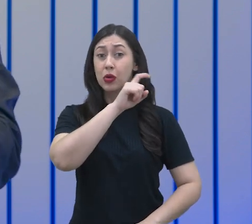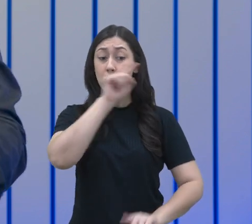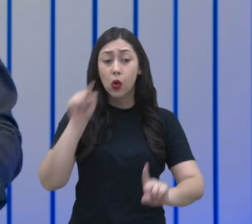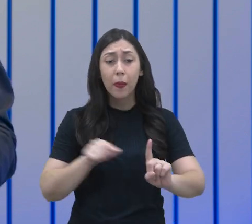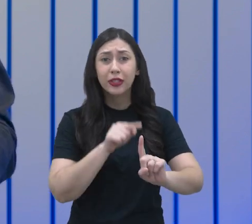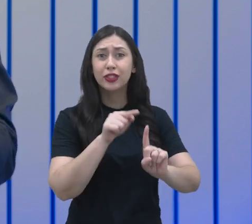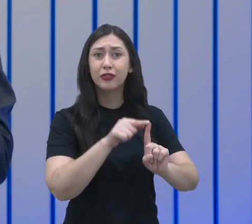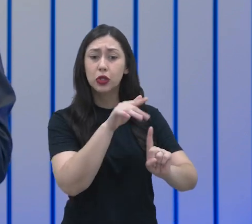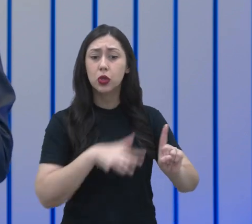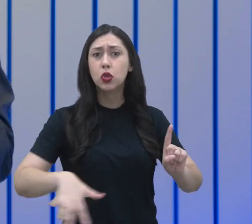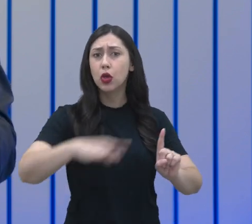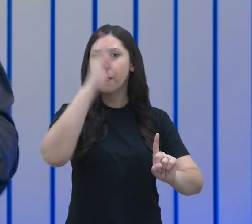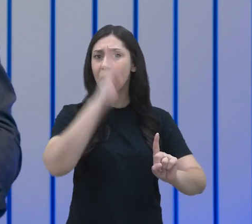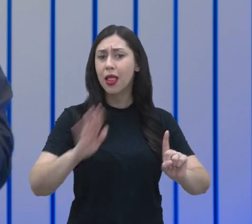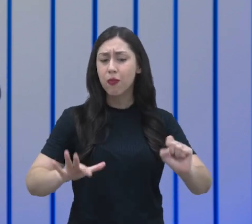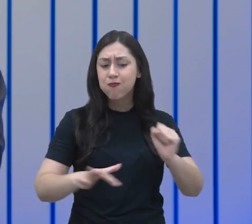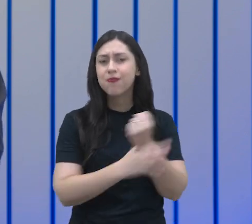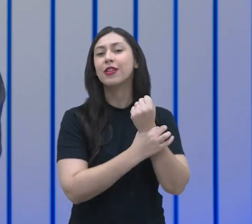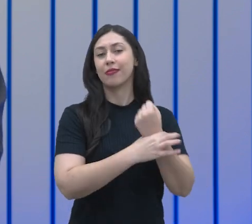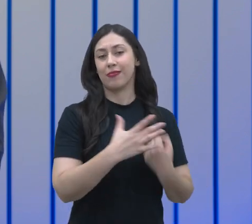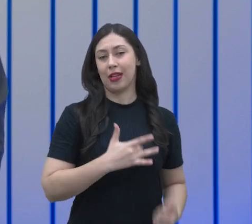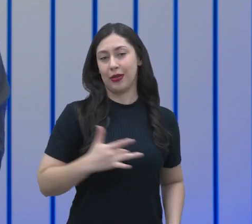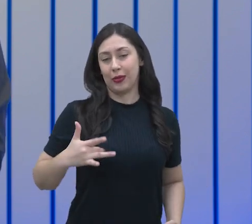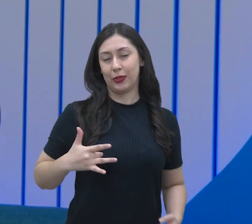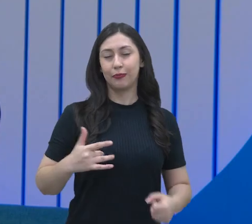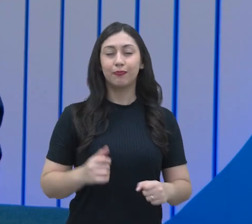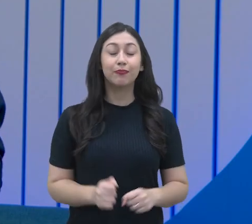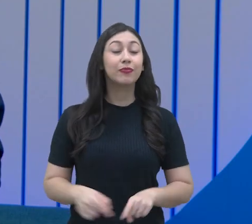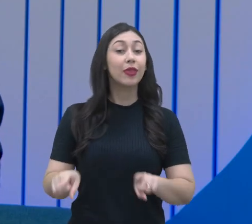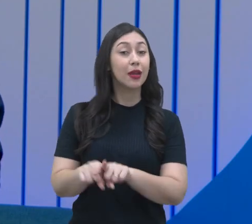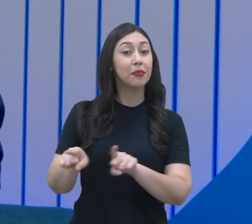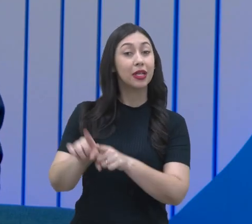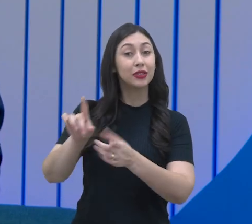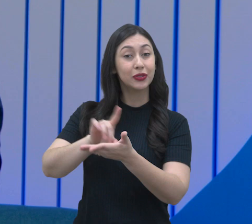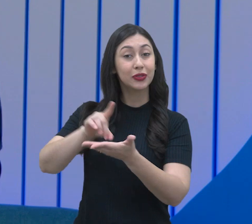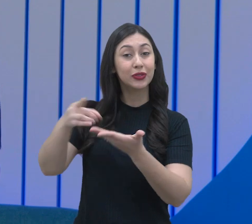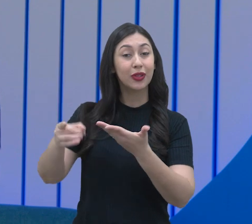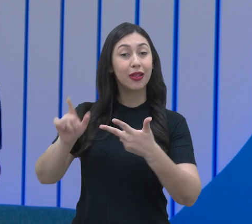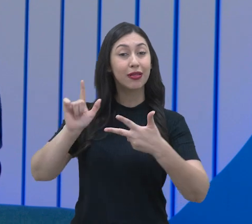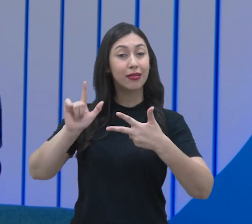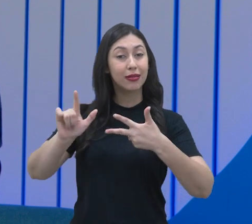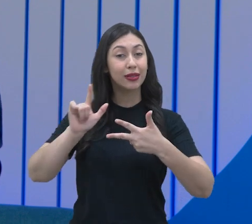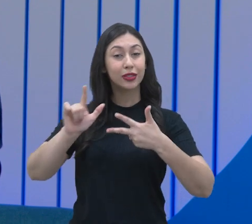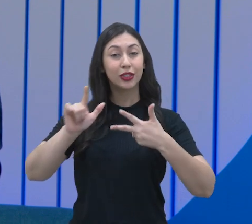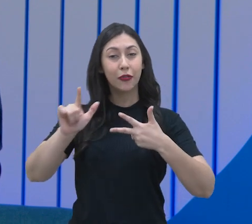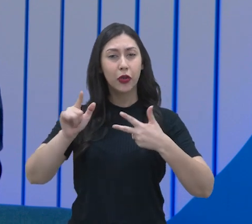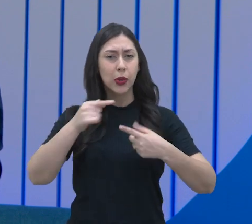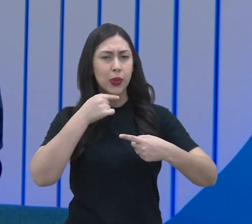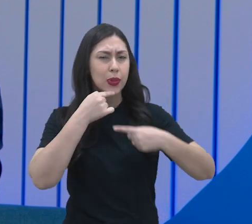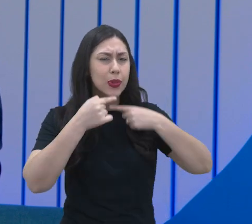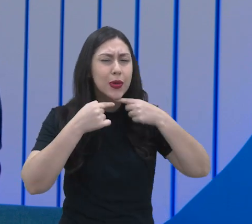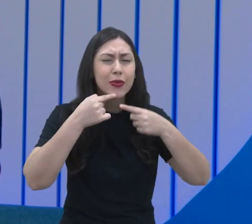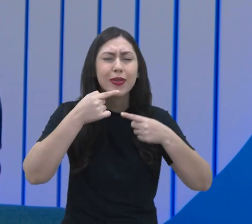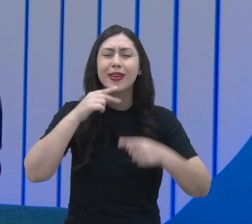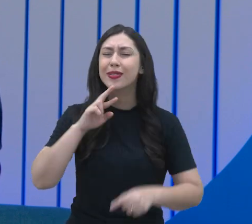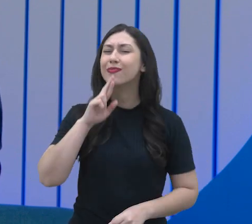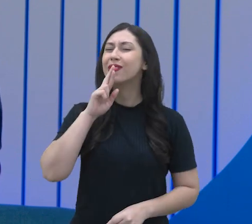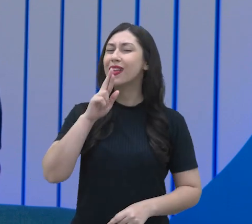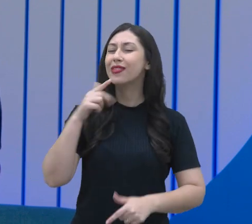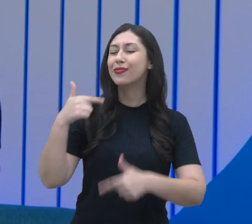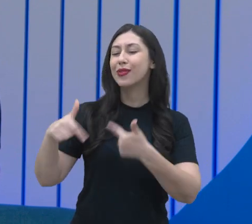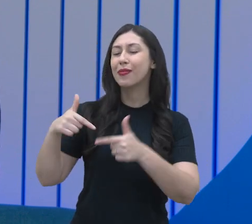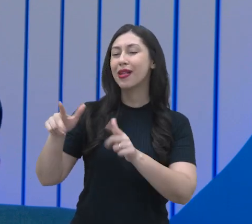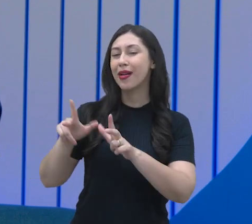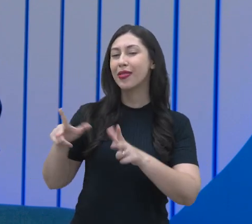que todos os brasileiros tenham acesso ao SUS? Tem ainda o dicionário legislativo, tirando dúvidas sobre o dia a dia